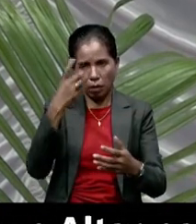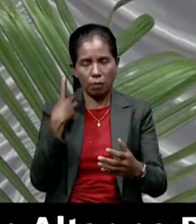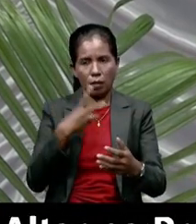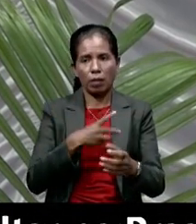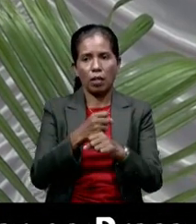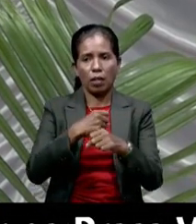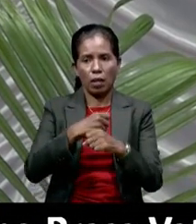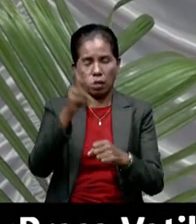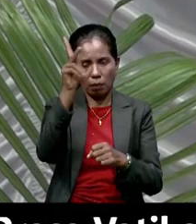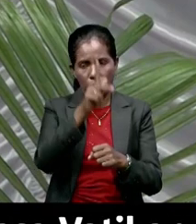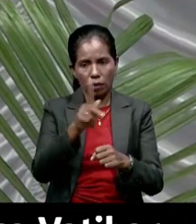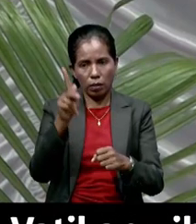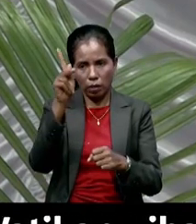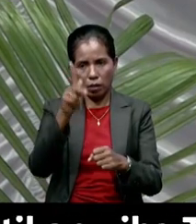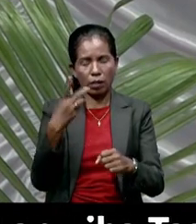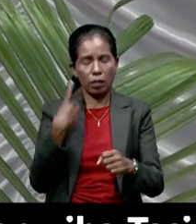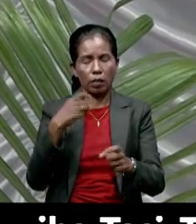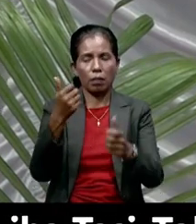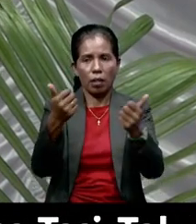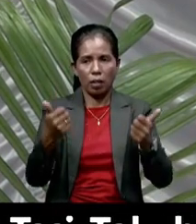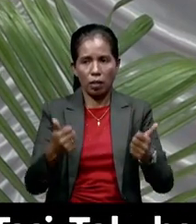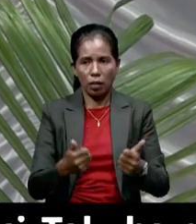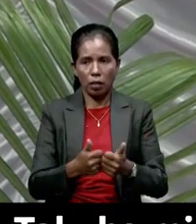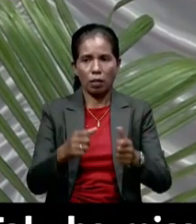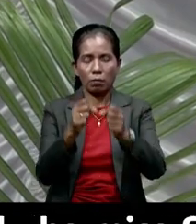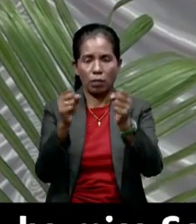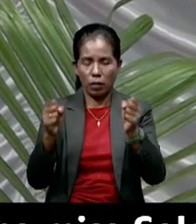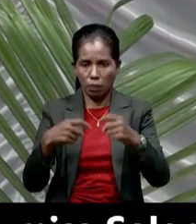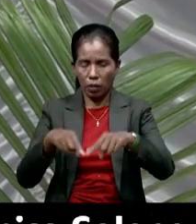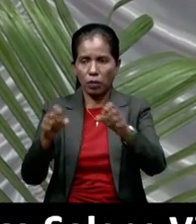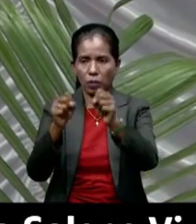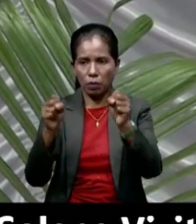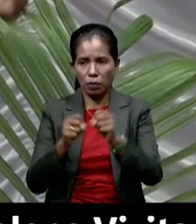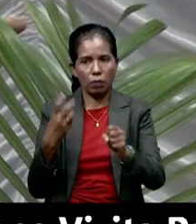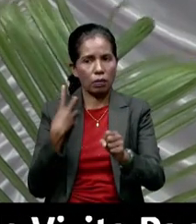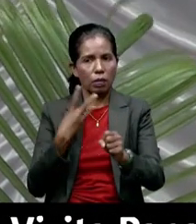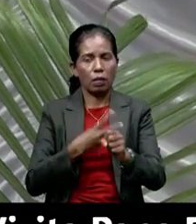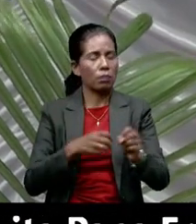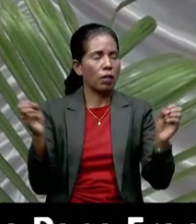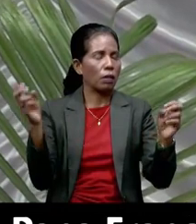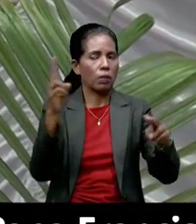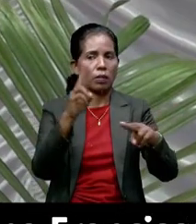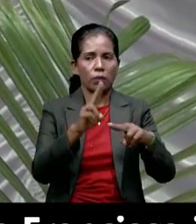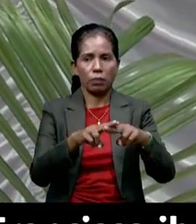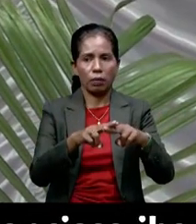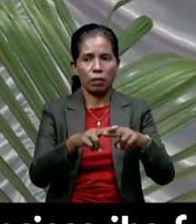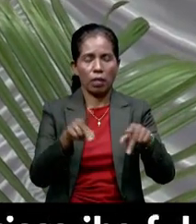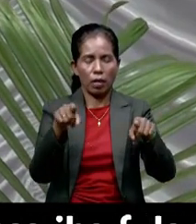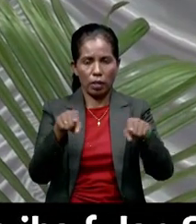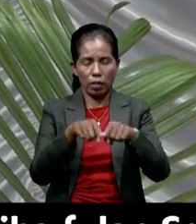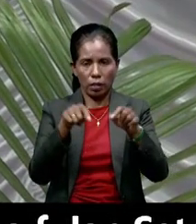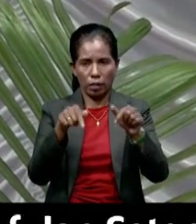pesquisa, ita ba aldeia, ba suku, ami lavaturi ha hanesane ohi